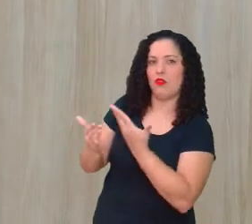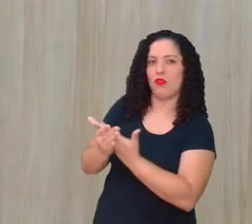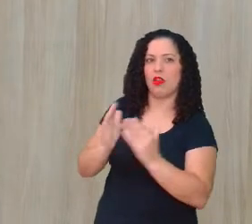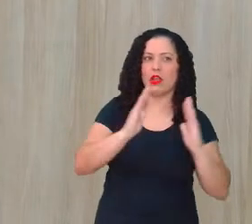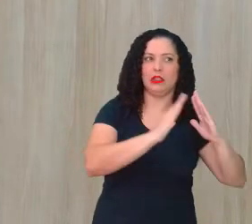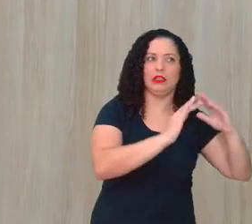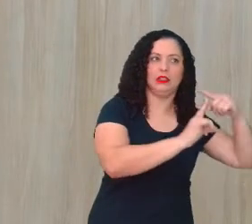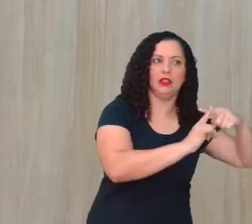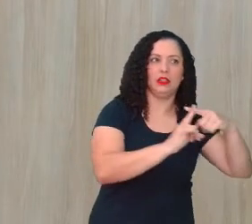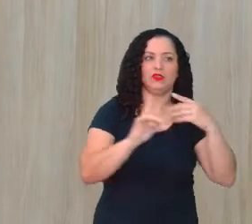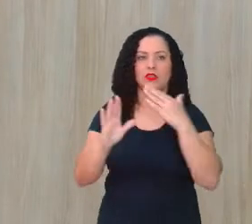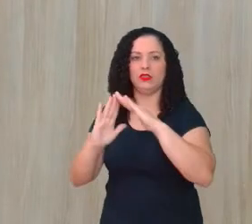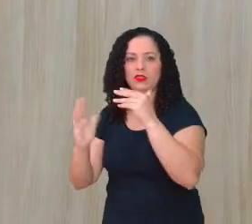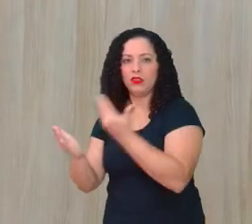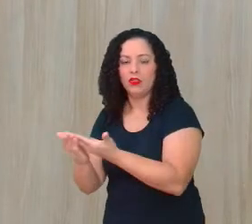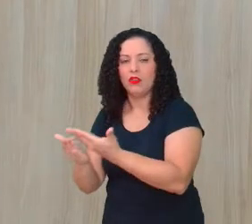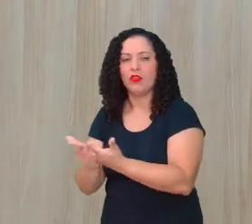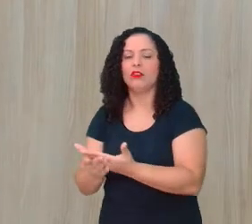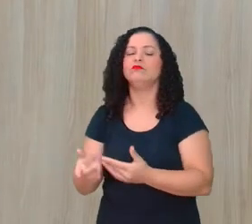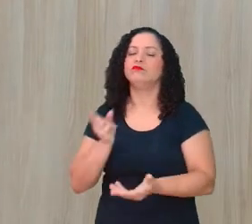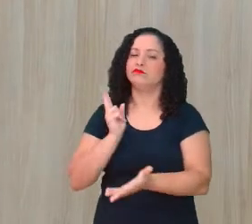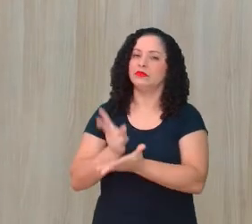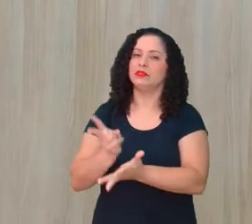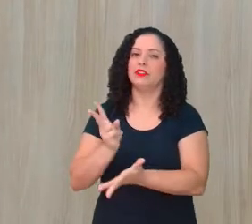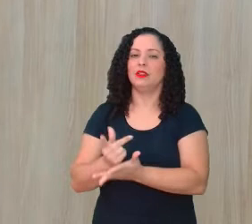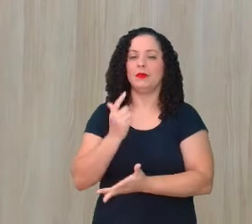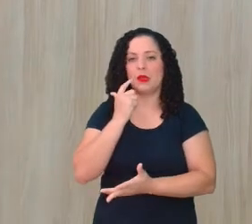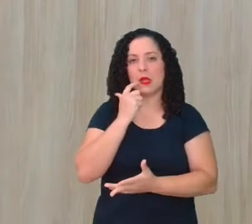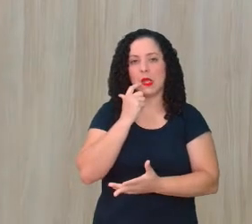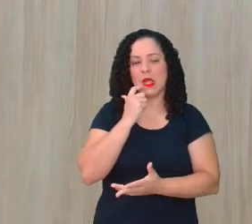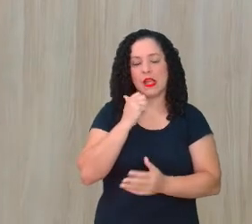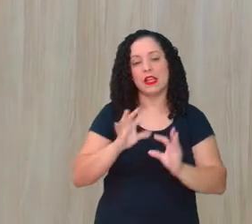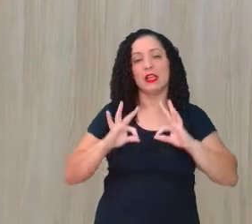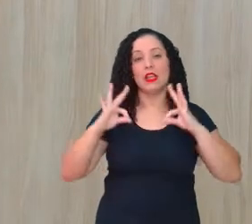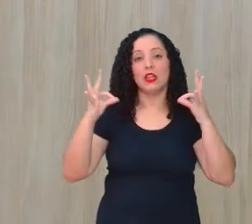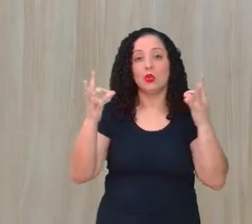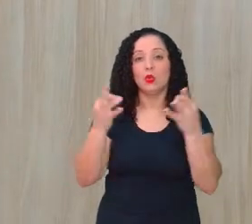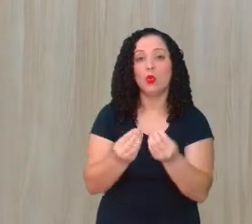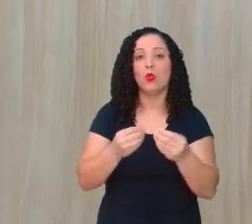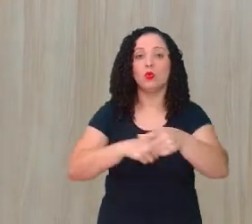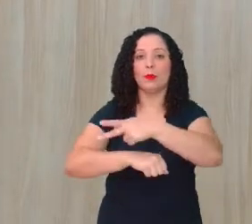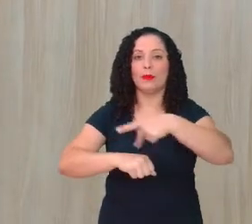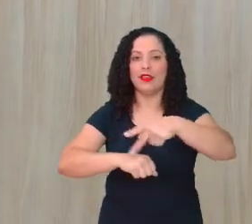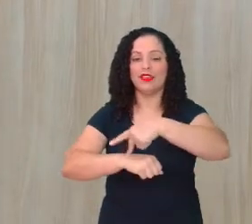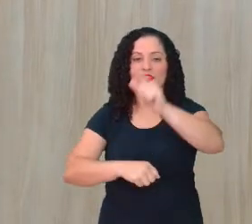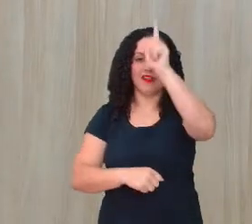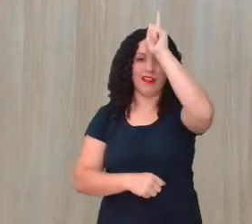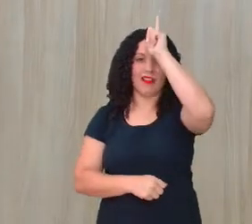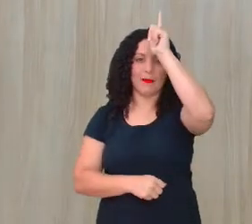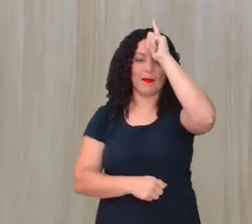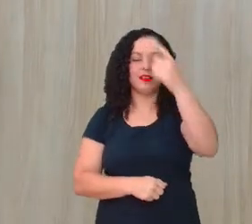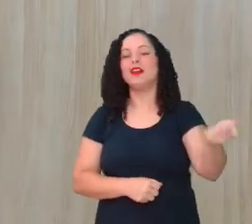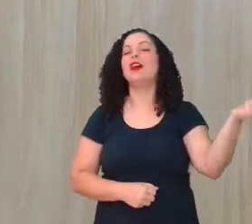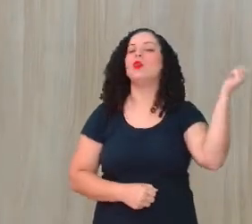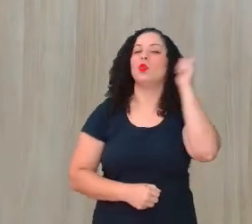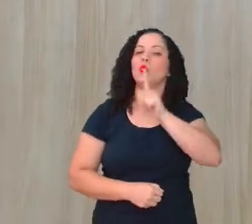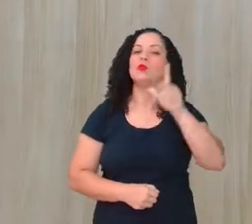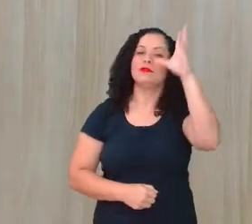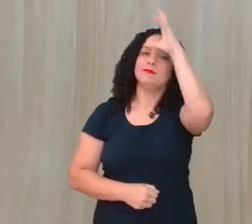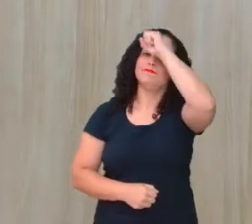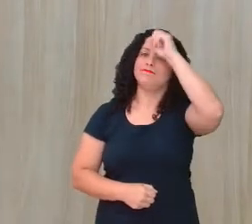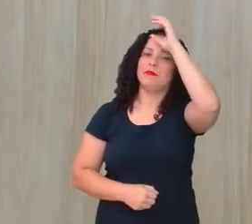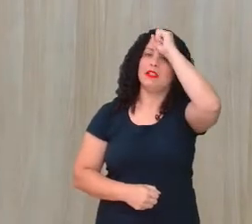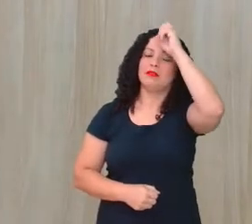da reforma protestante na Alemanha, toda a Alemanha estava alfabetizada. Então foi uma contribuição muito